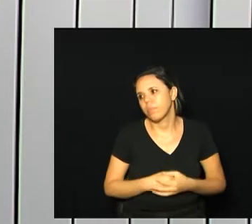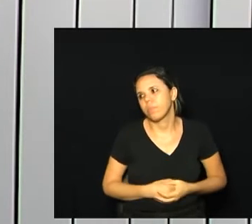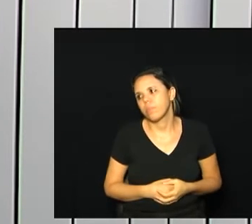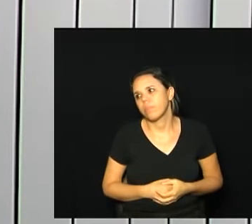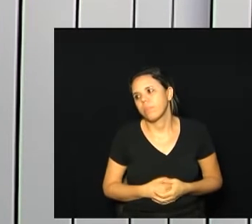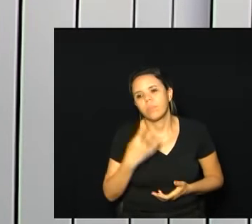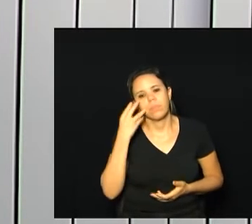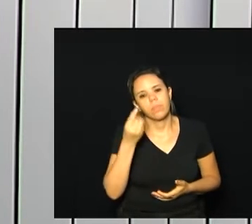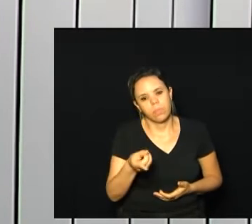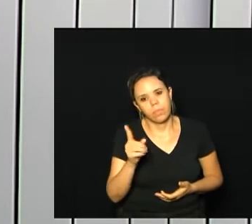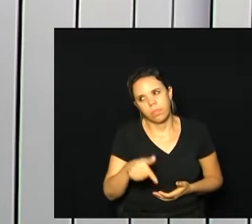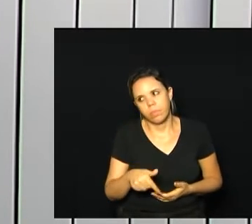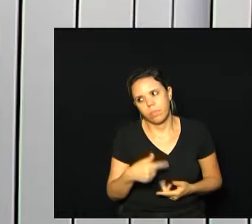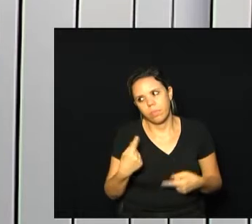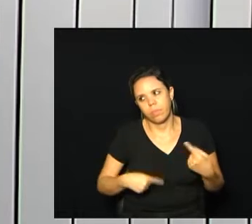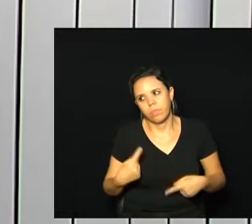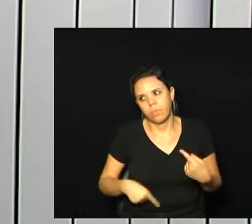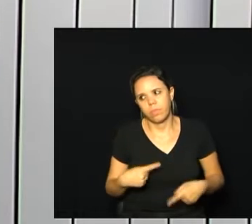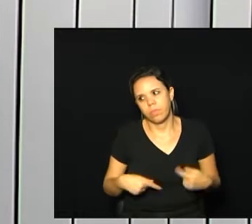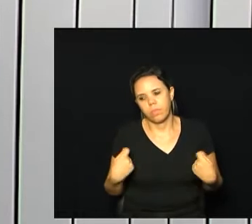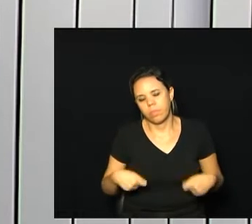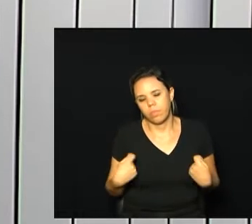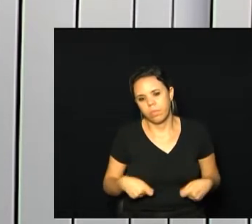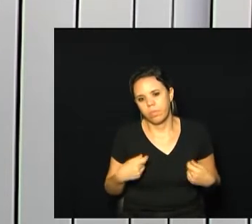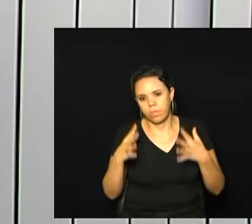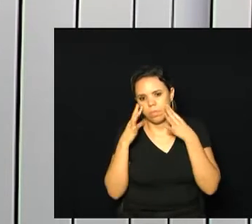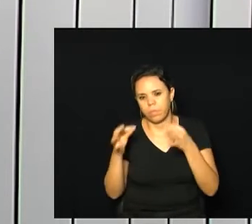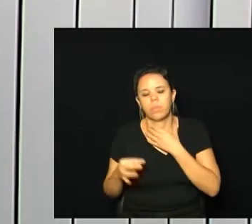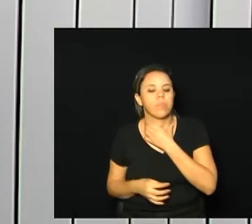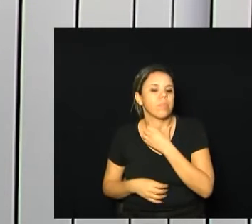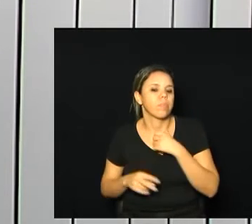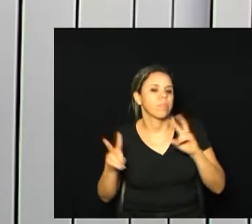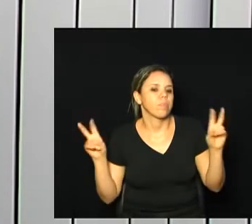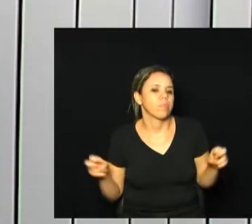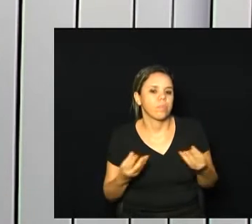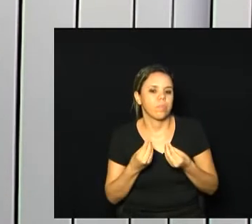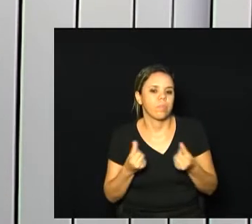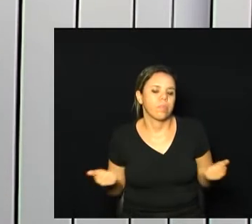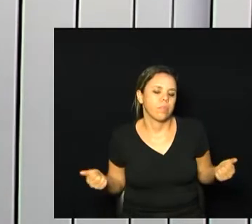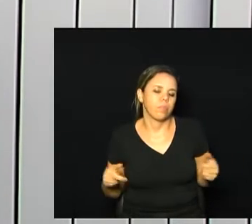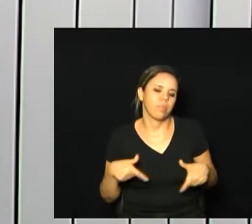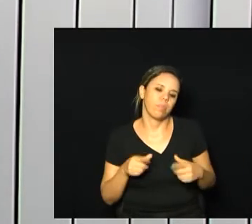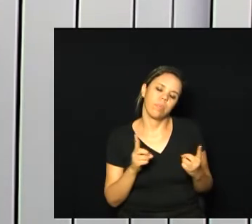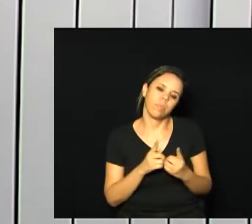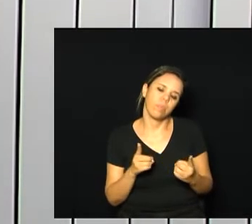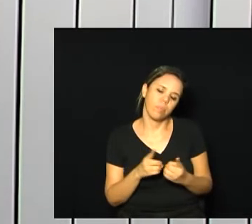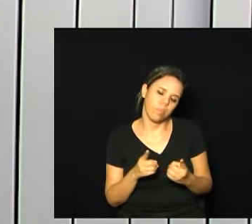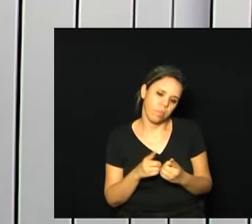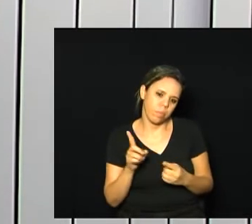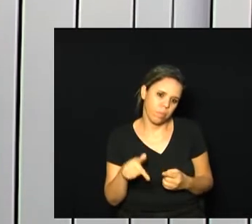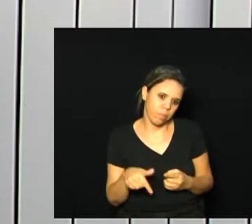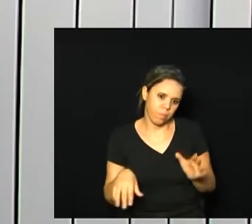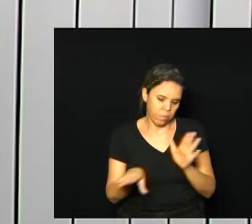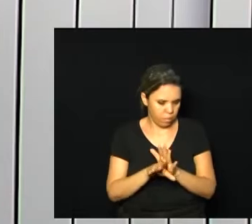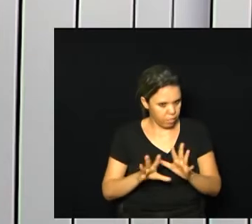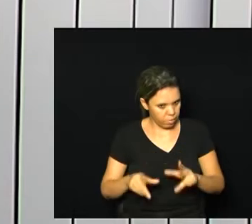Você entende que também essa é uma discussão que a gente precisa ficar atento sobre qualidade dos serviços e que para isso